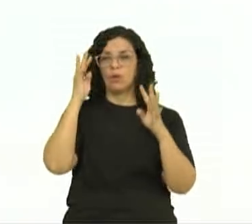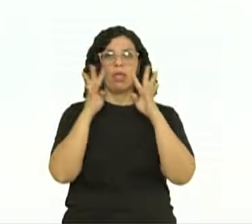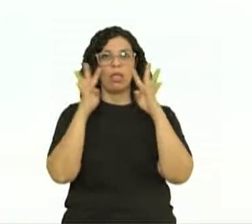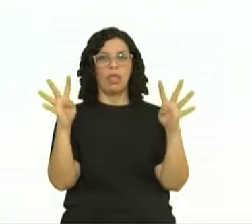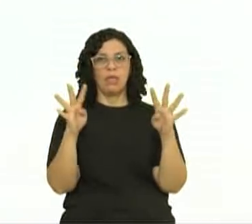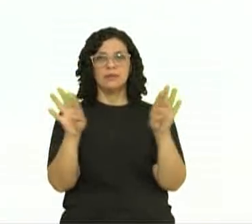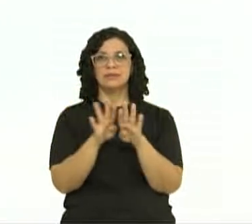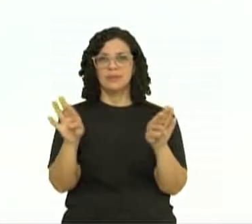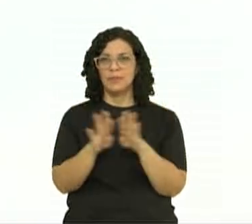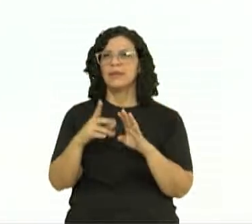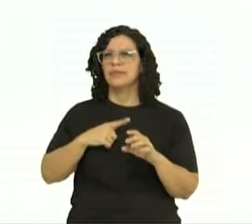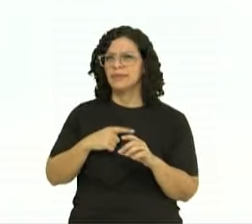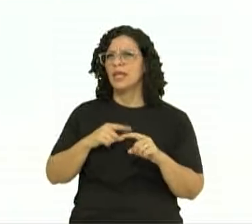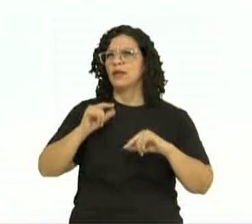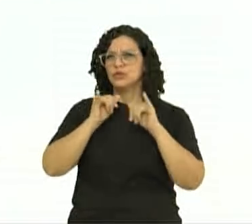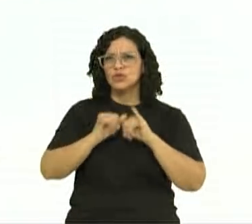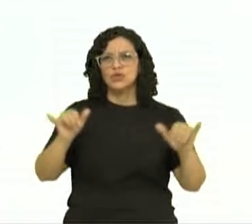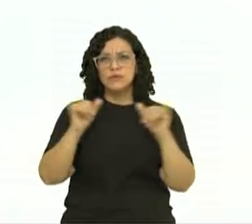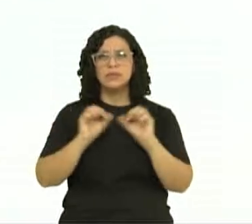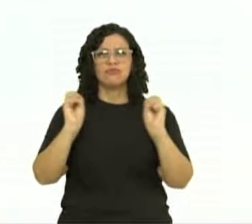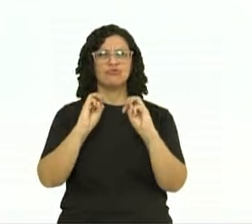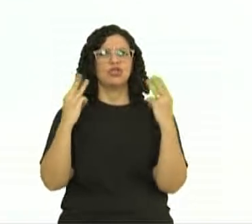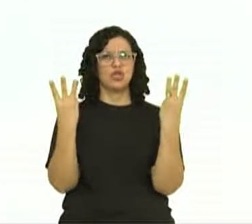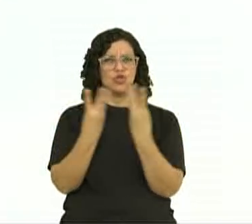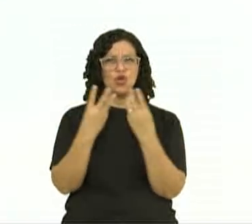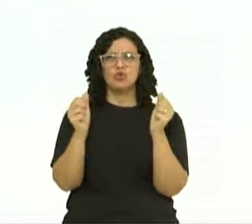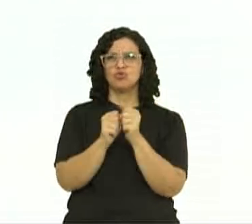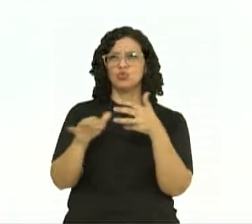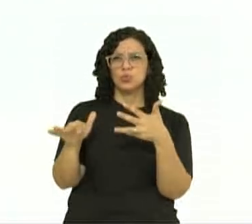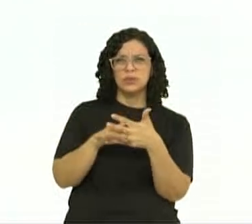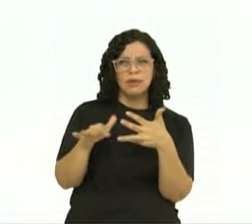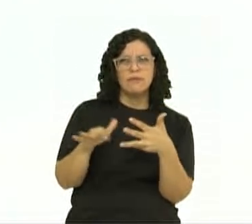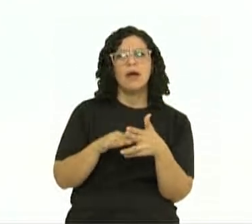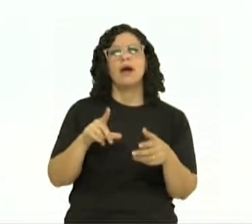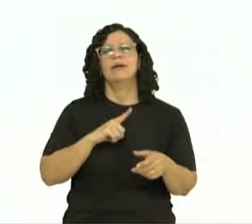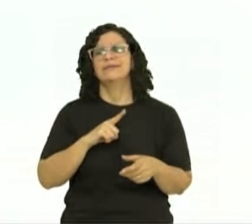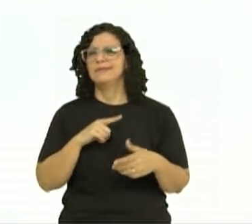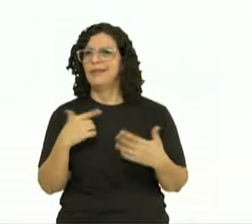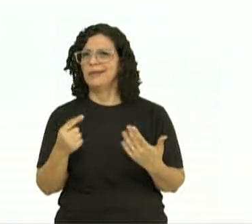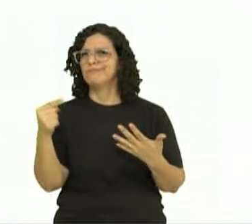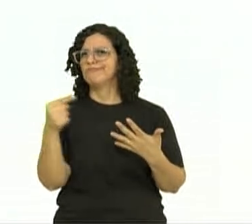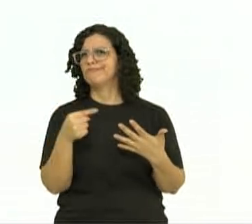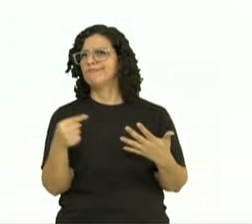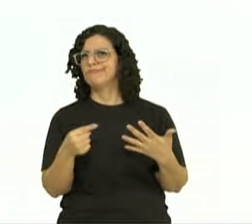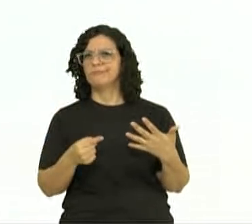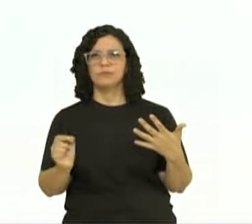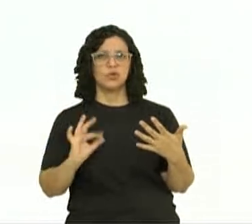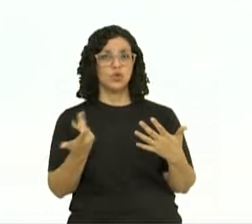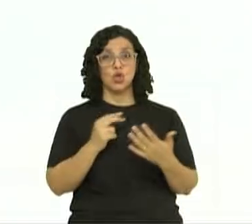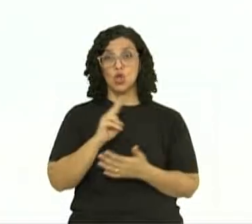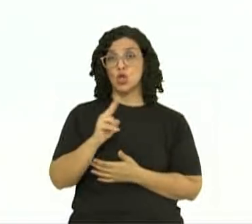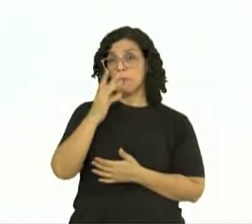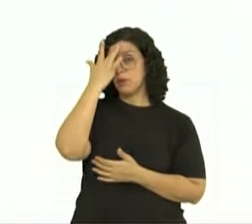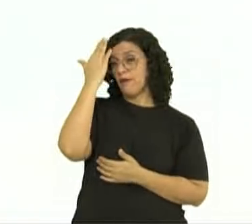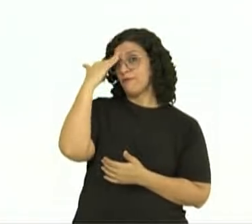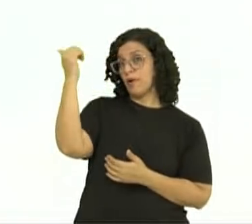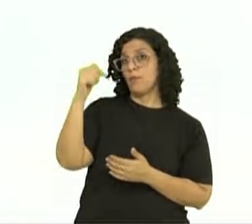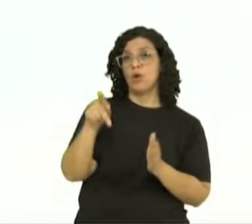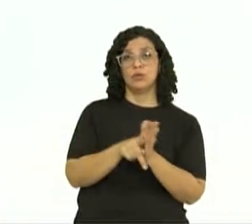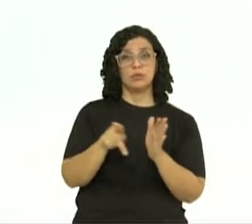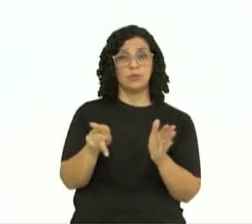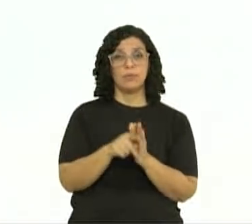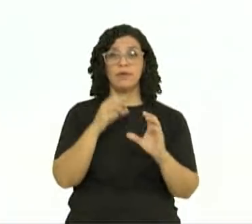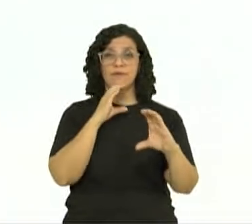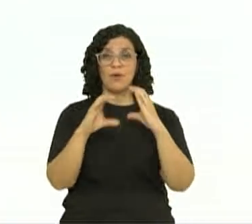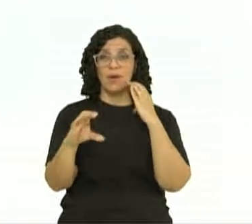a venda de comerciais, há também shows no intervalo, né? Há grandes nomes da música aí também que vão